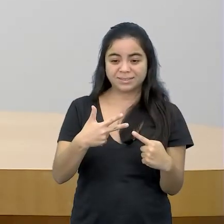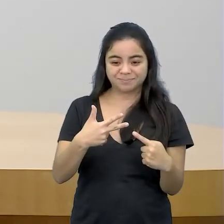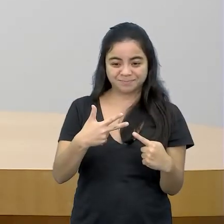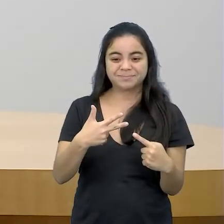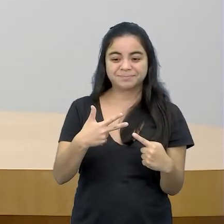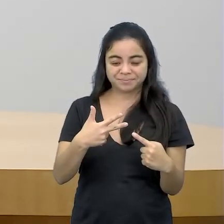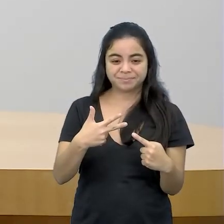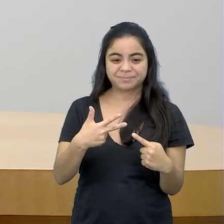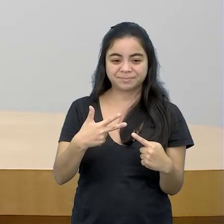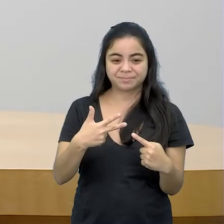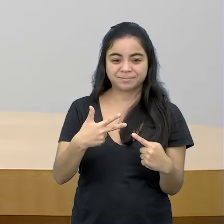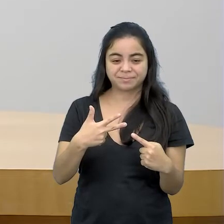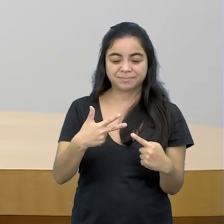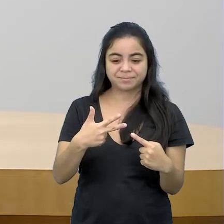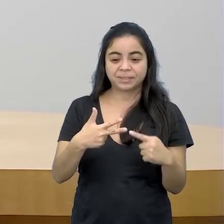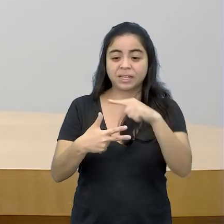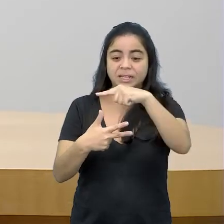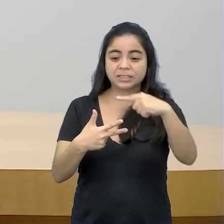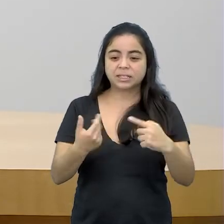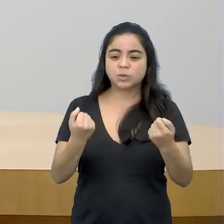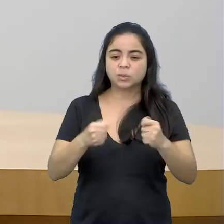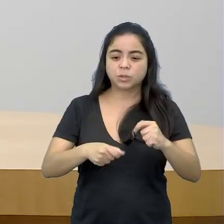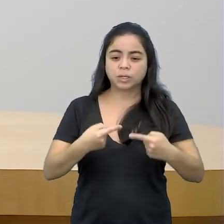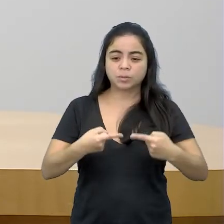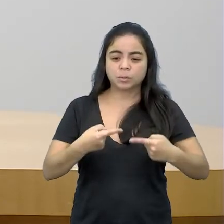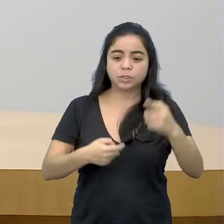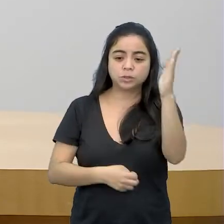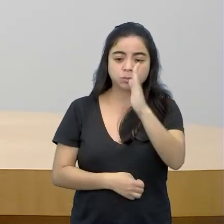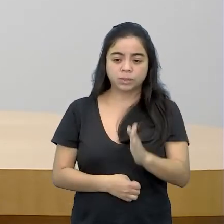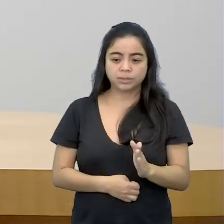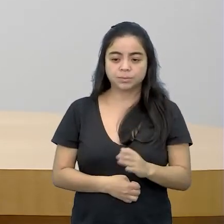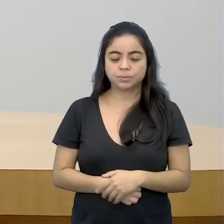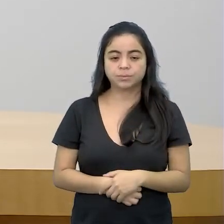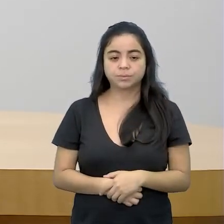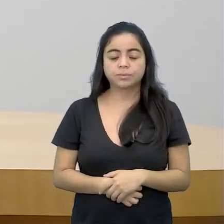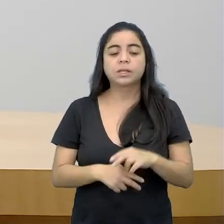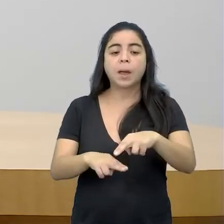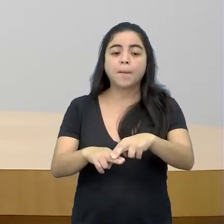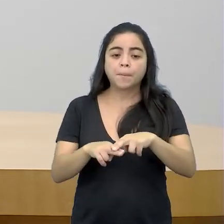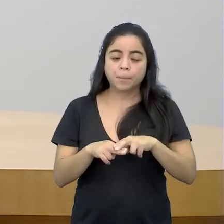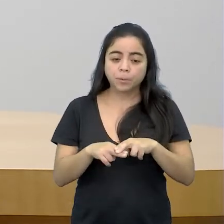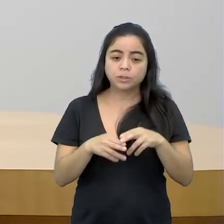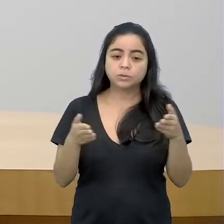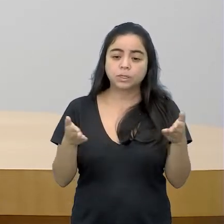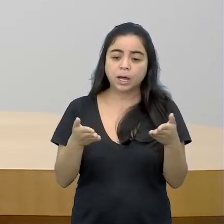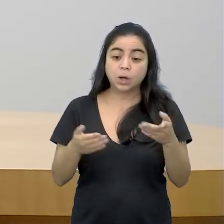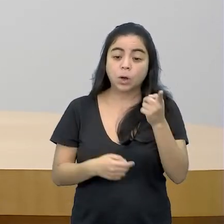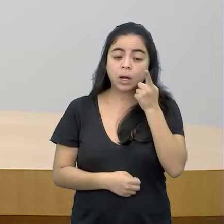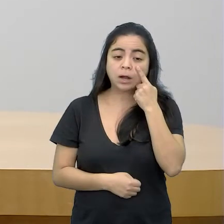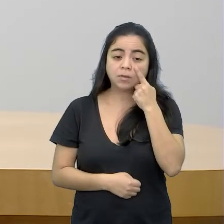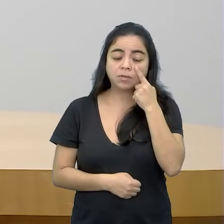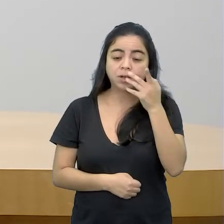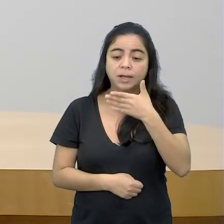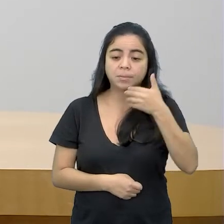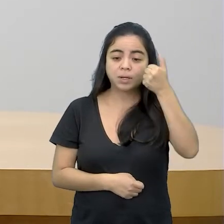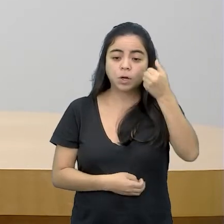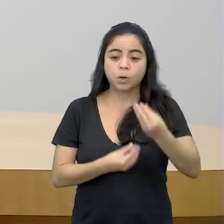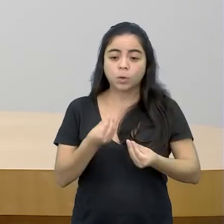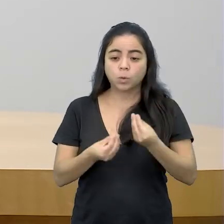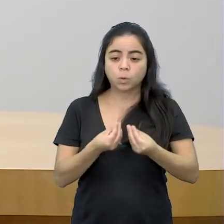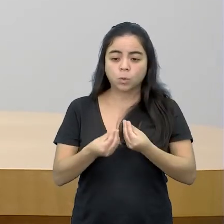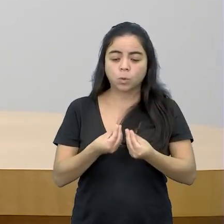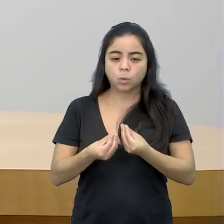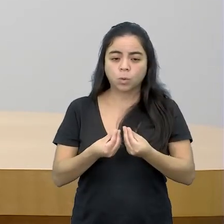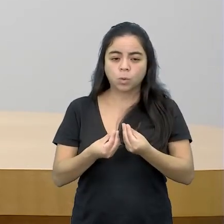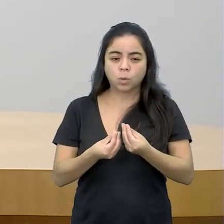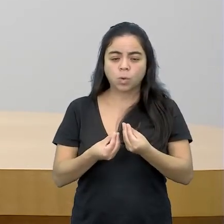que compõem o poder político na nossa República. E é por isso que a gente vai agora ver um pouquinho melhor como é que funciona,